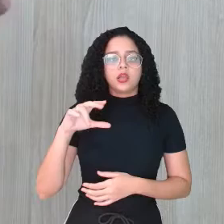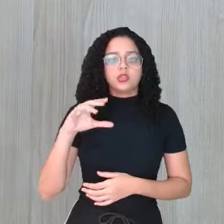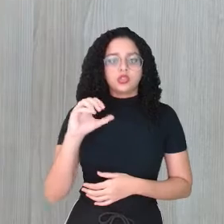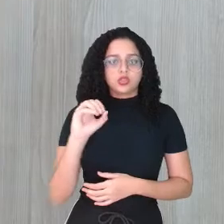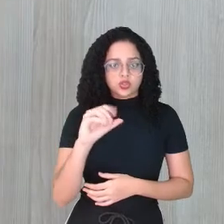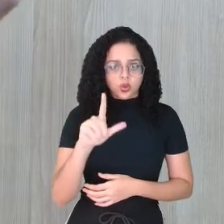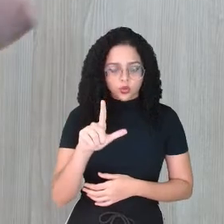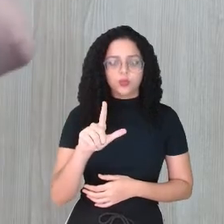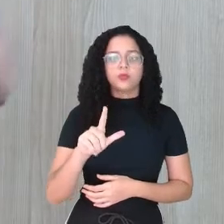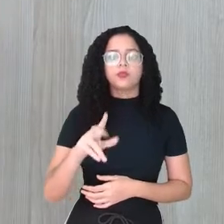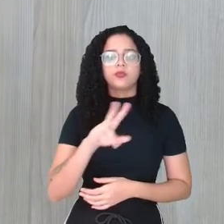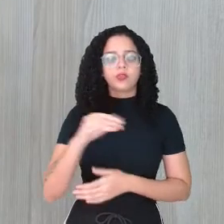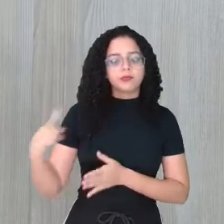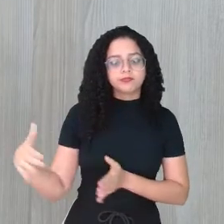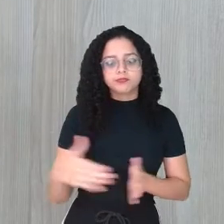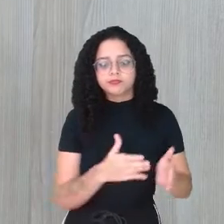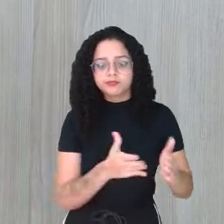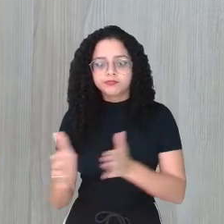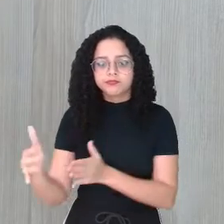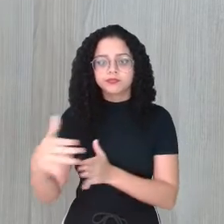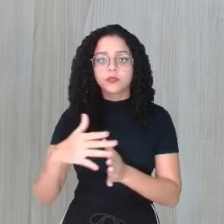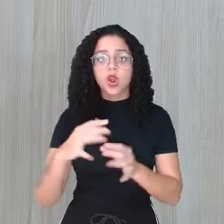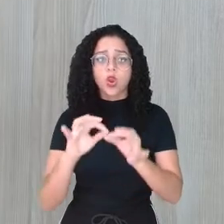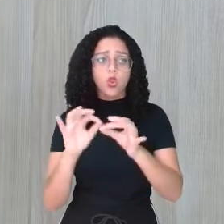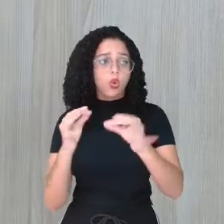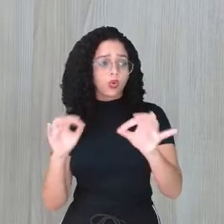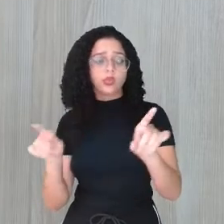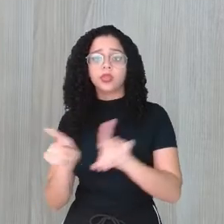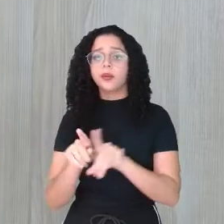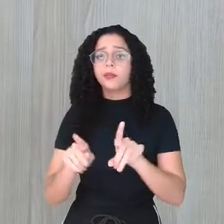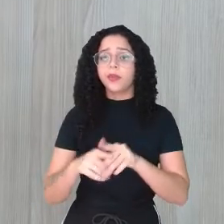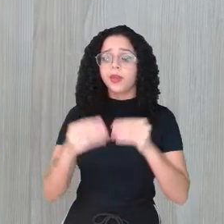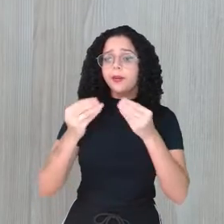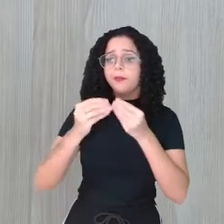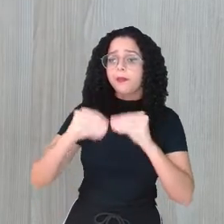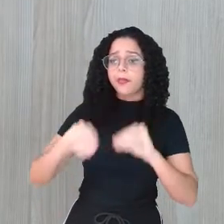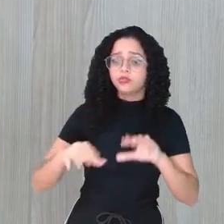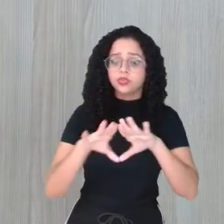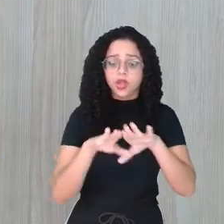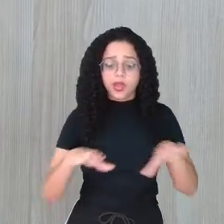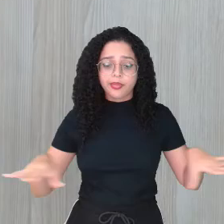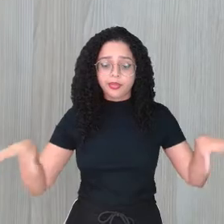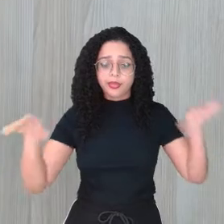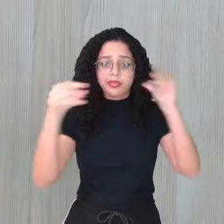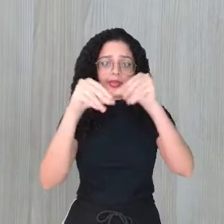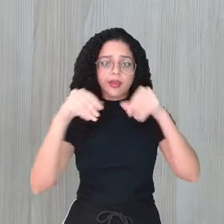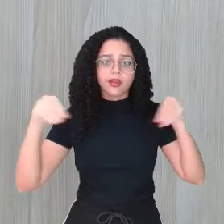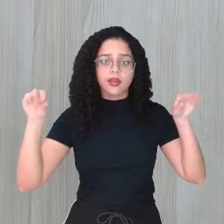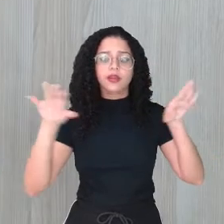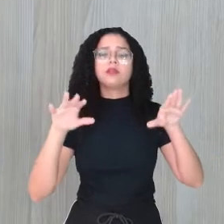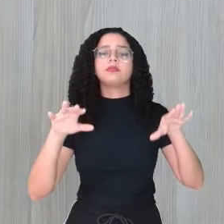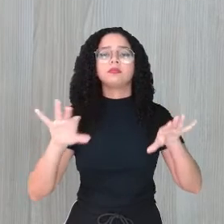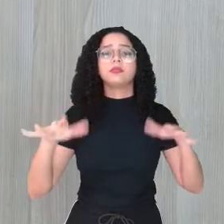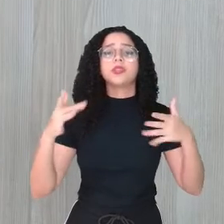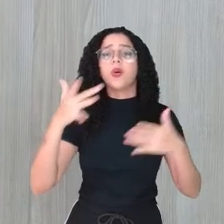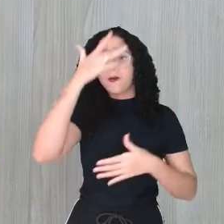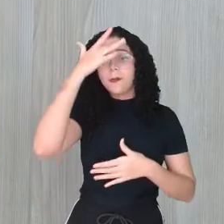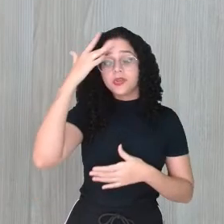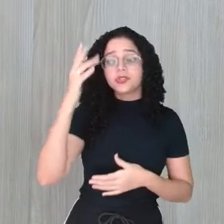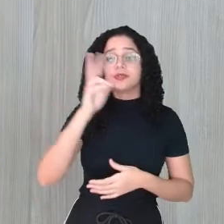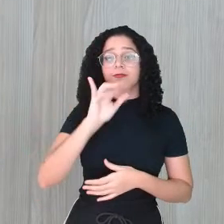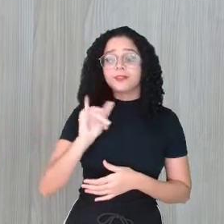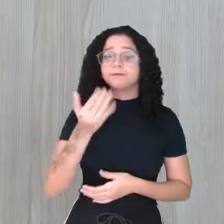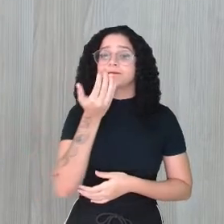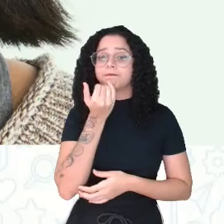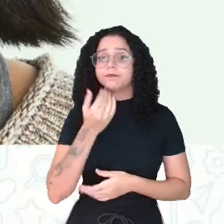vai levar, né, esse agrotóxico para longe, polui também o solo que está ali. E aí, gente, as pessoas vão se alimentar, porque isso